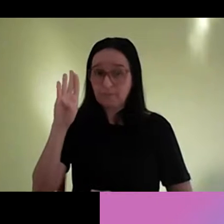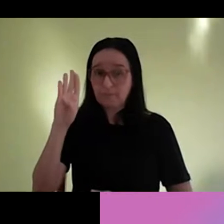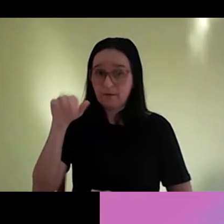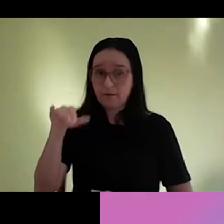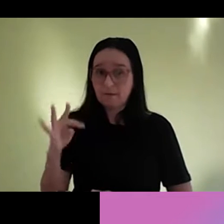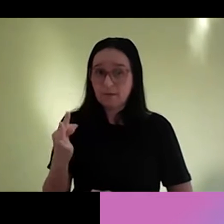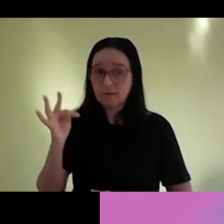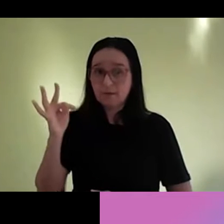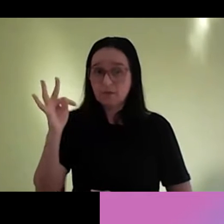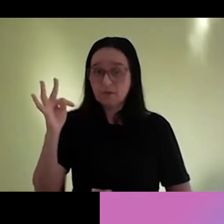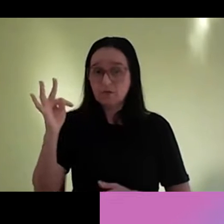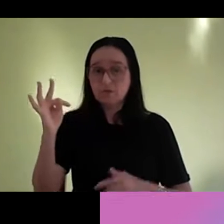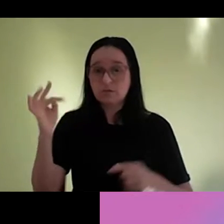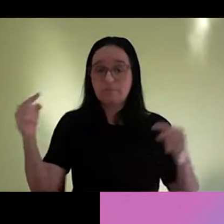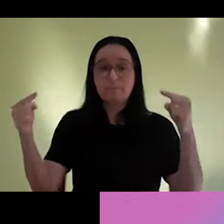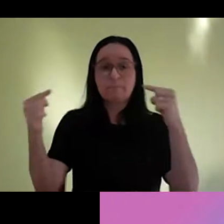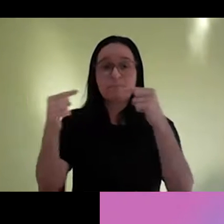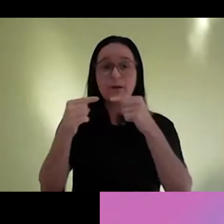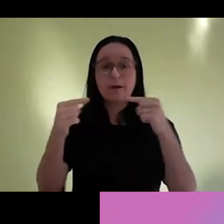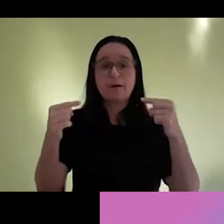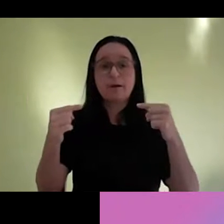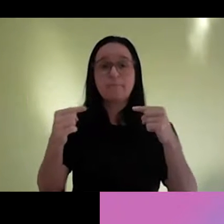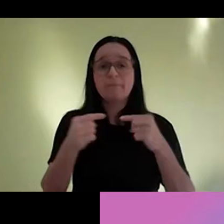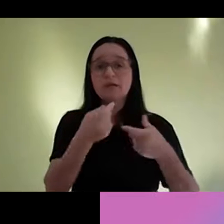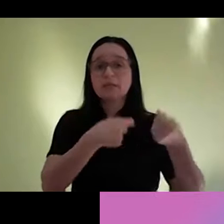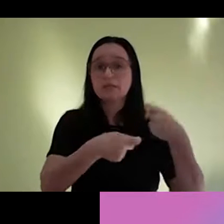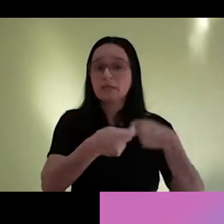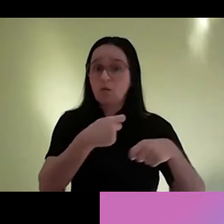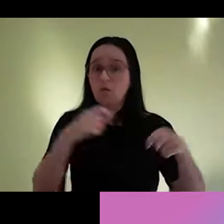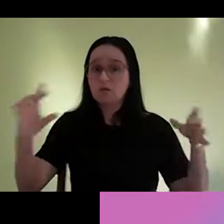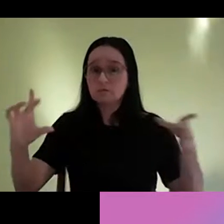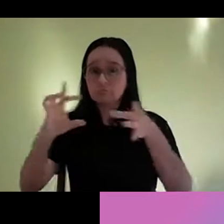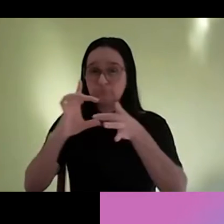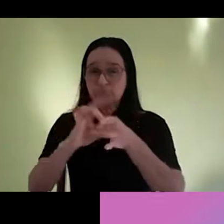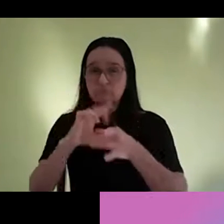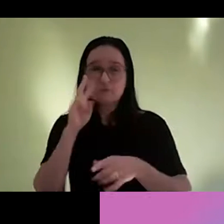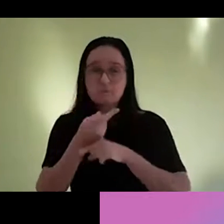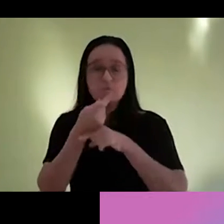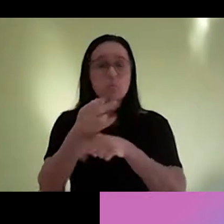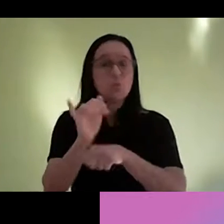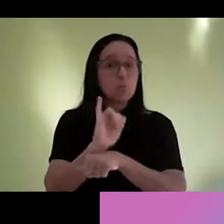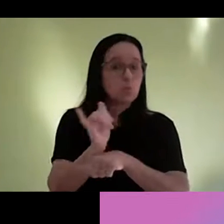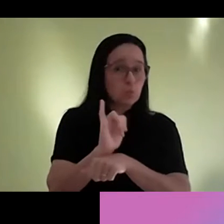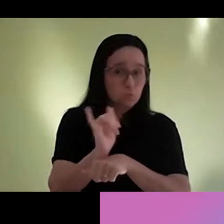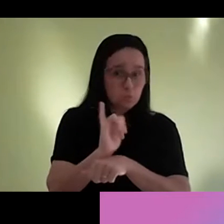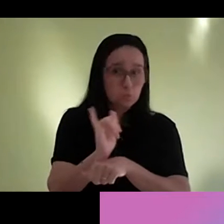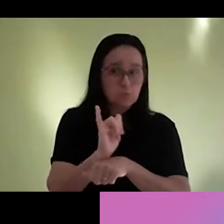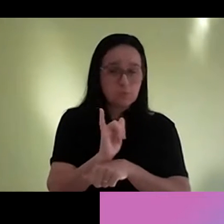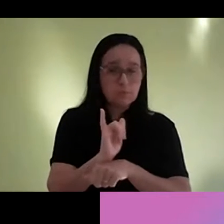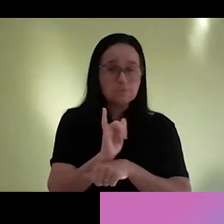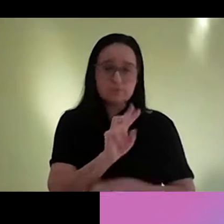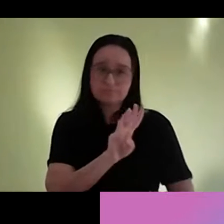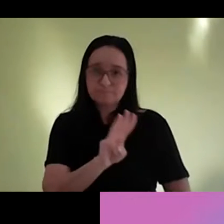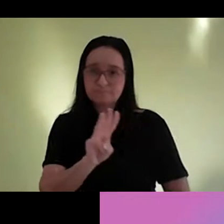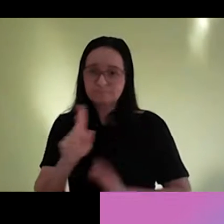mas para solução de negócios entrem no YouTube e procurem o site da IBM que é o IBM blockchain